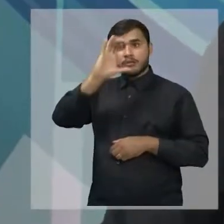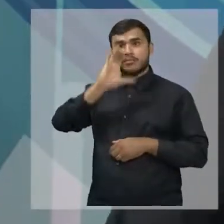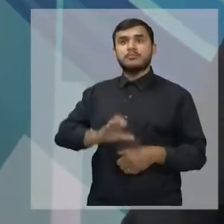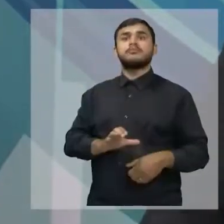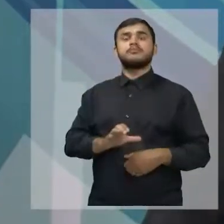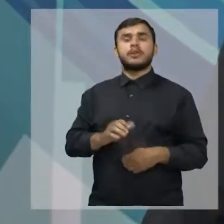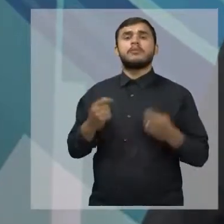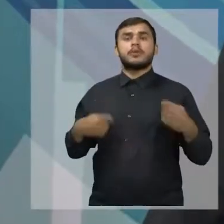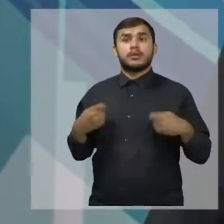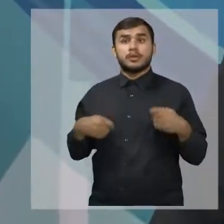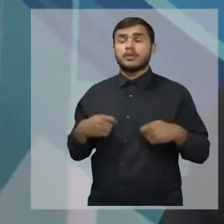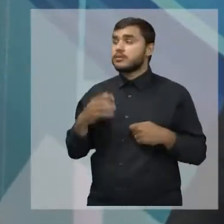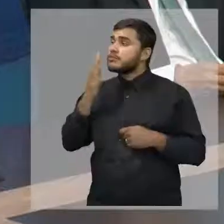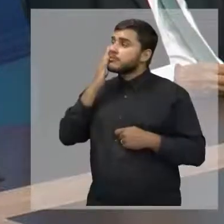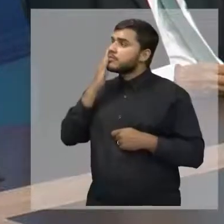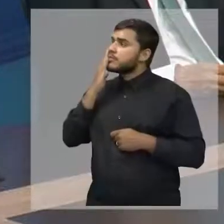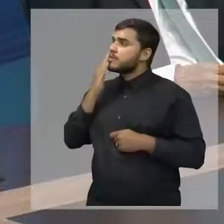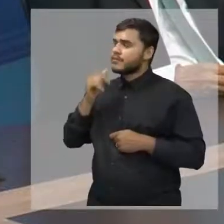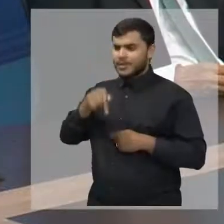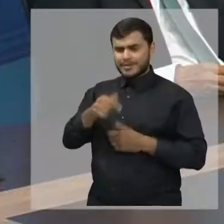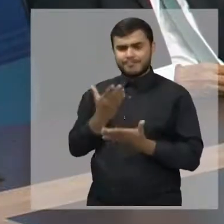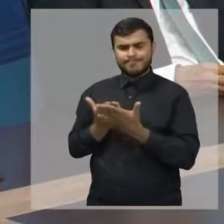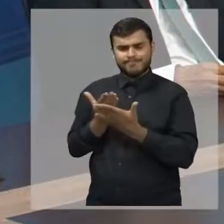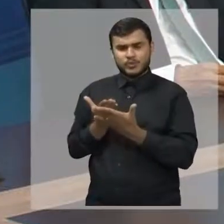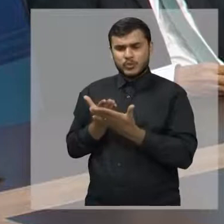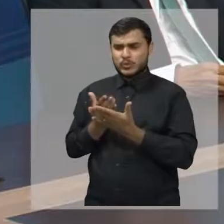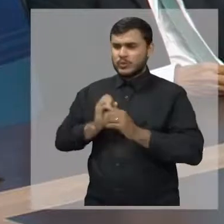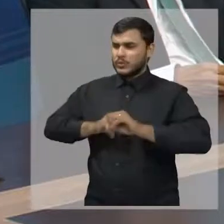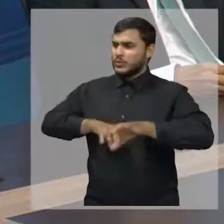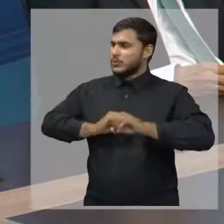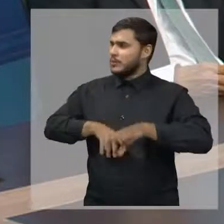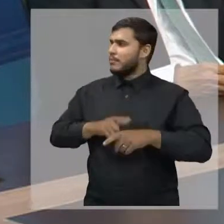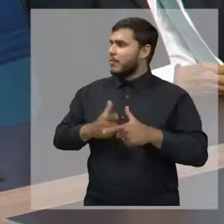temos uma escolaridade muito deprimente. Dos 6